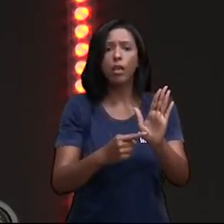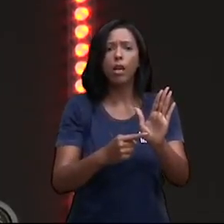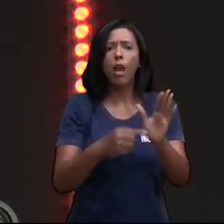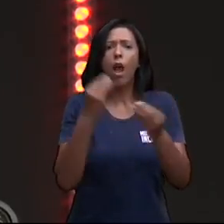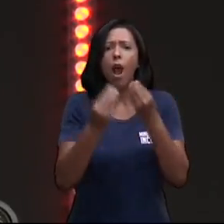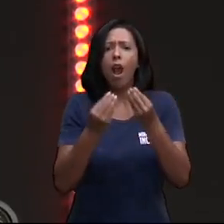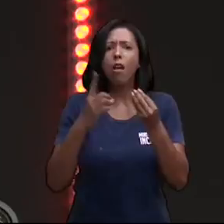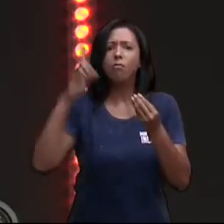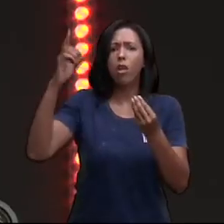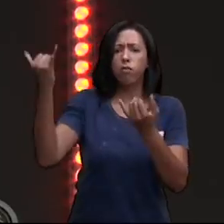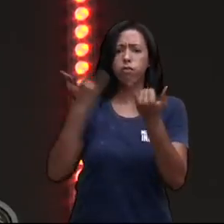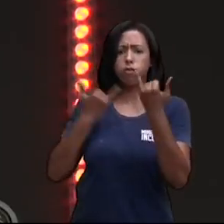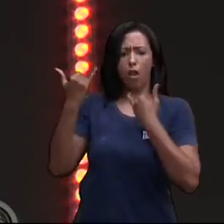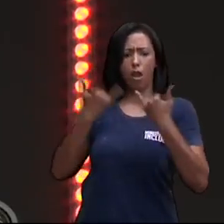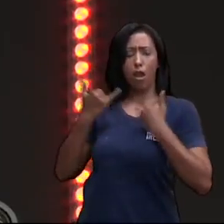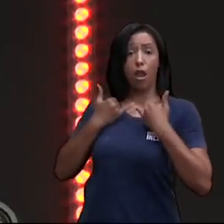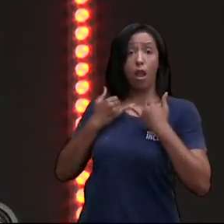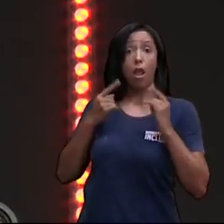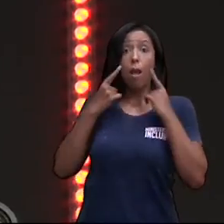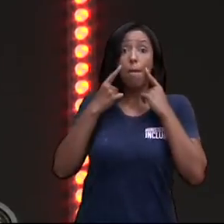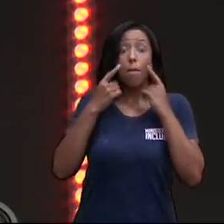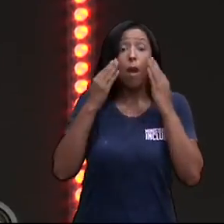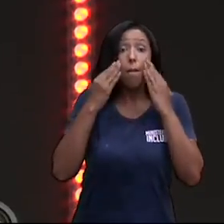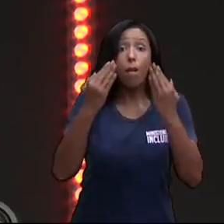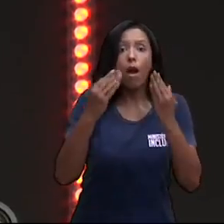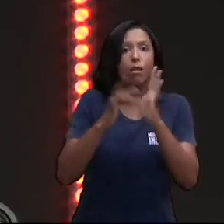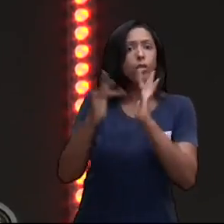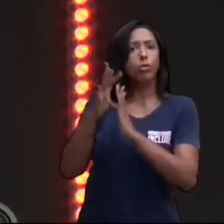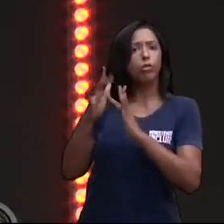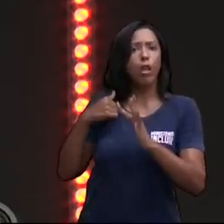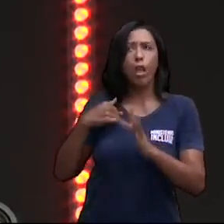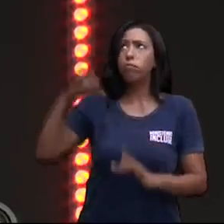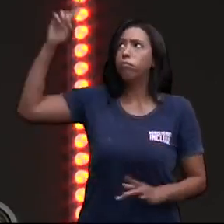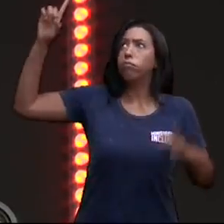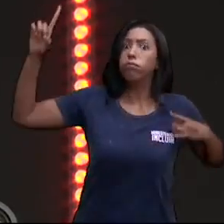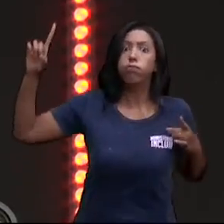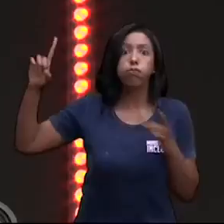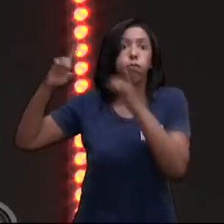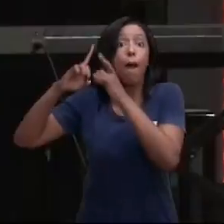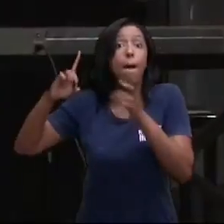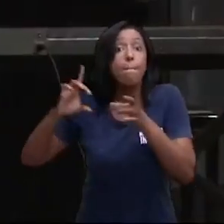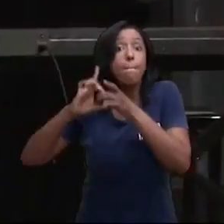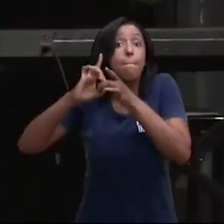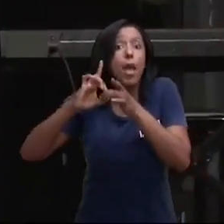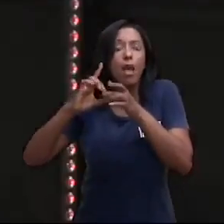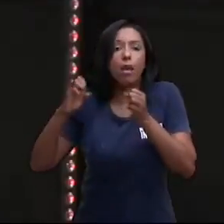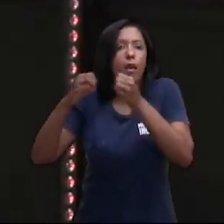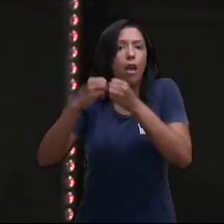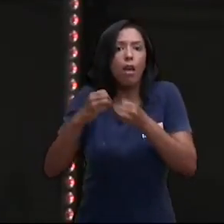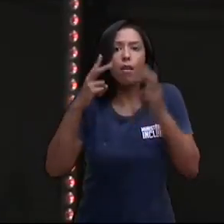toda a informação que me aponta para Jesus que me aproxima de Deus que me dá uma visão